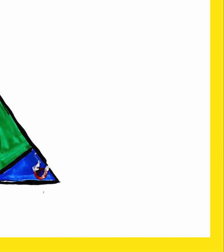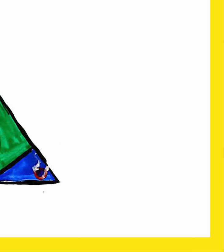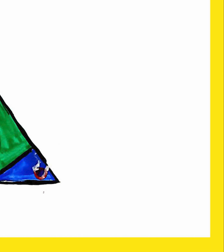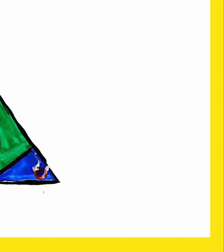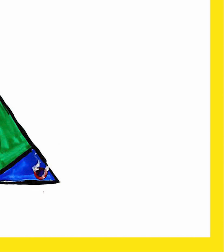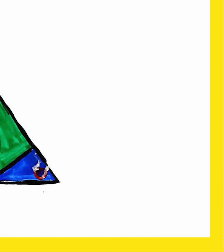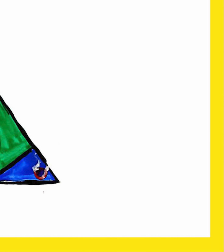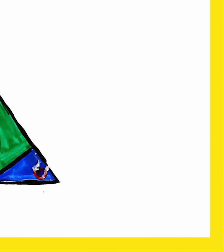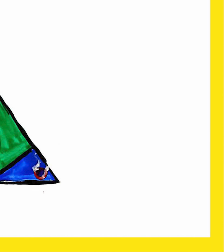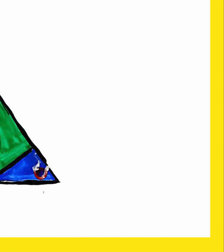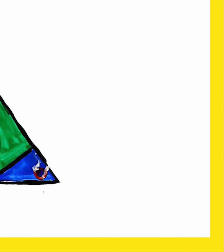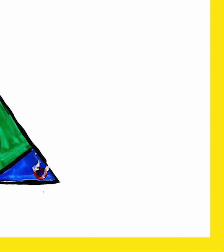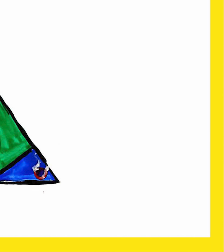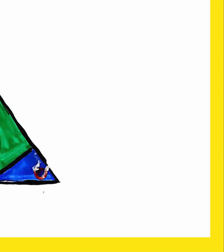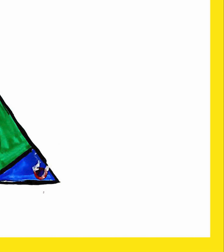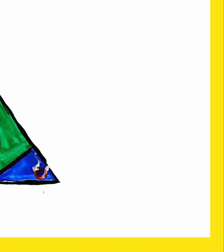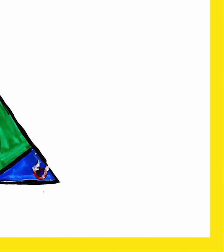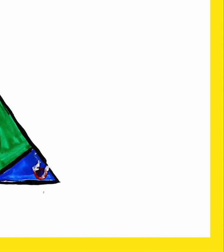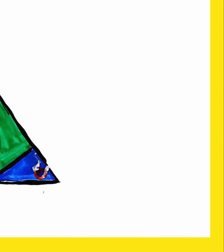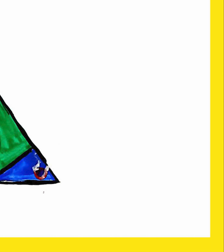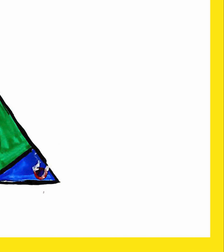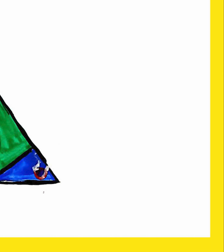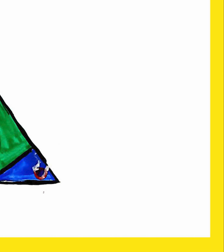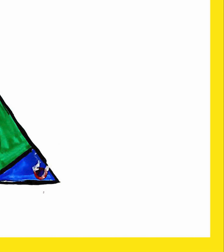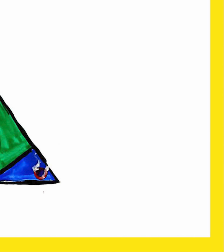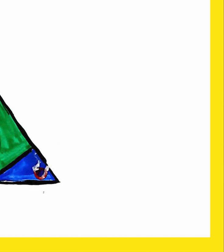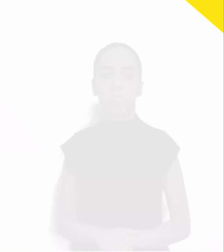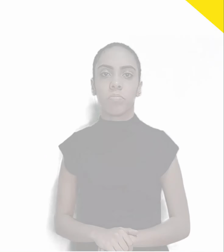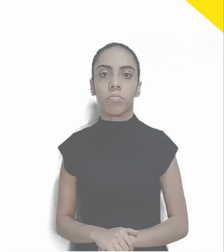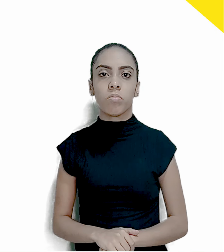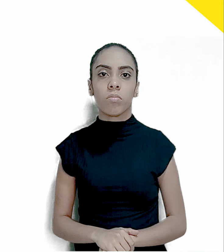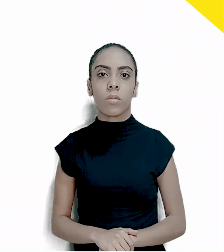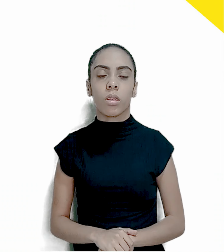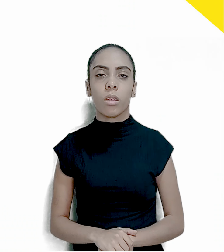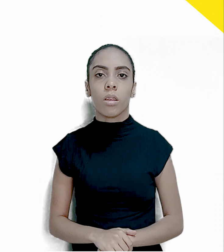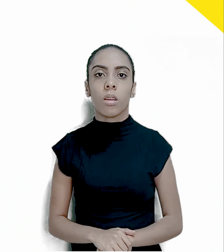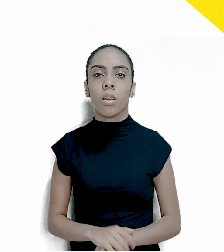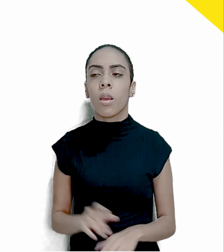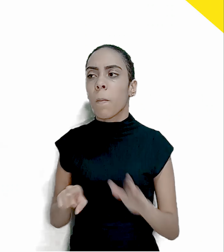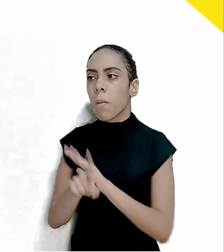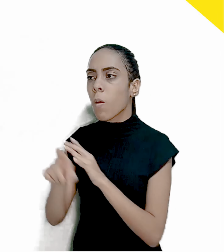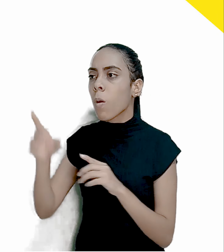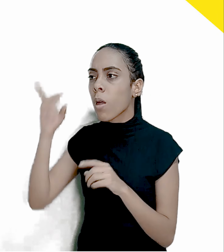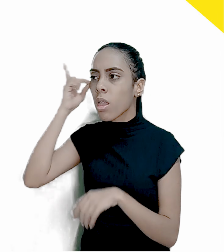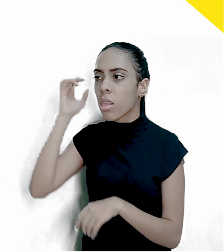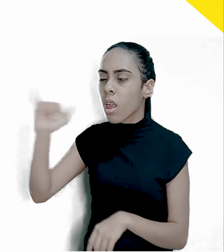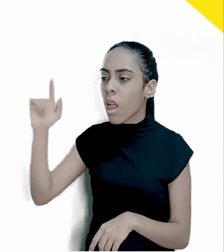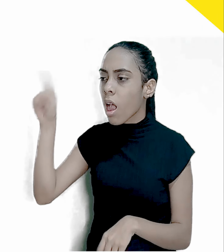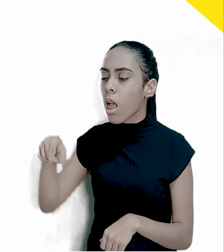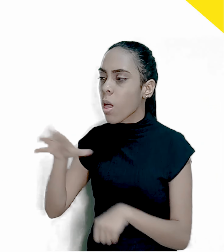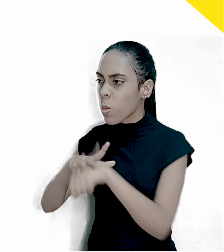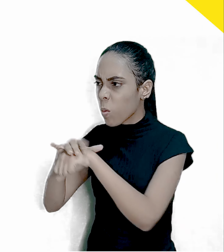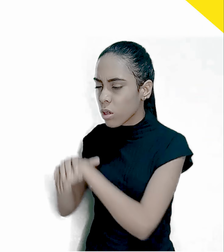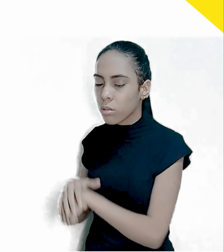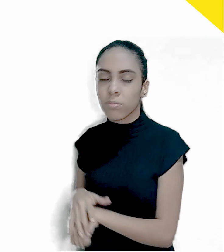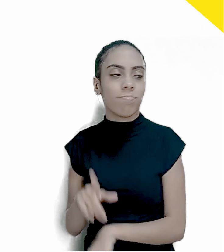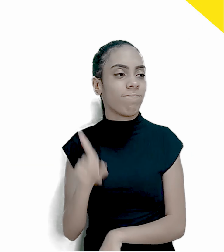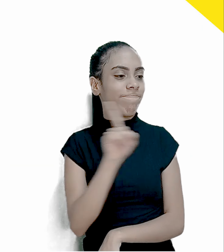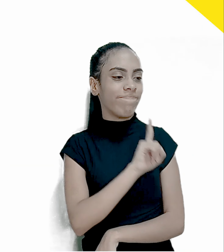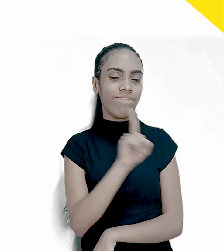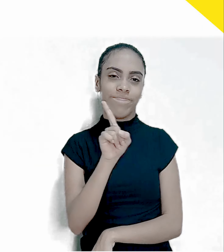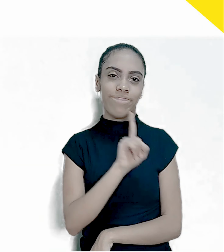Juntas, essas peças formam um triângulo A deficiência intelectual é uma doença? Não